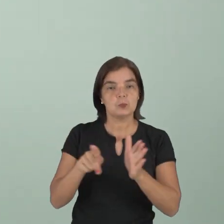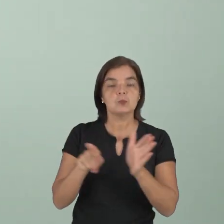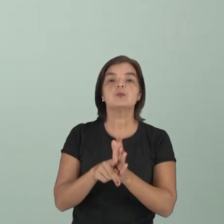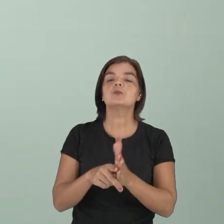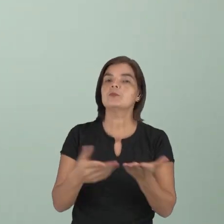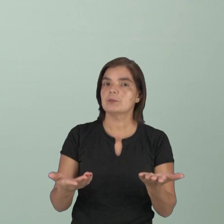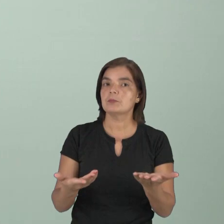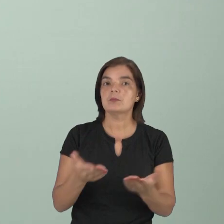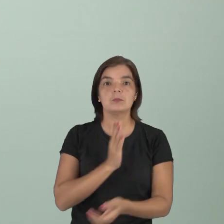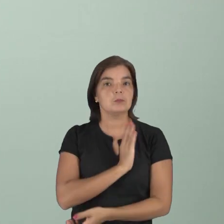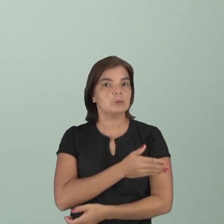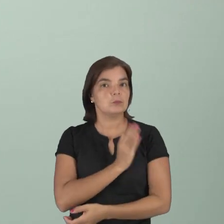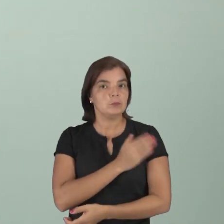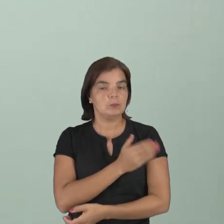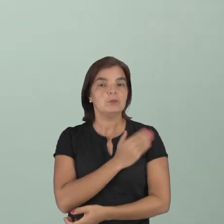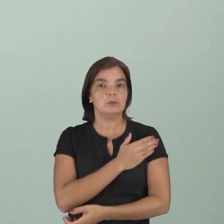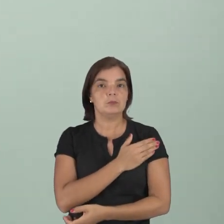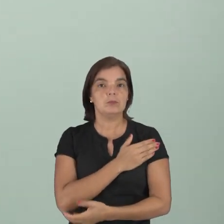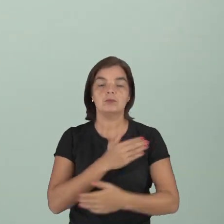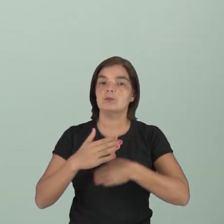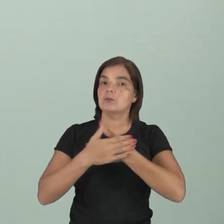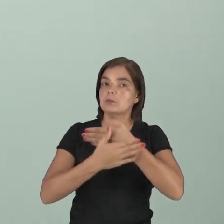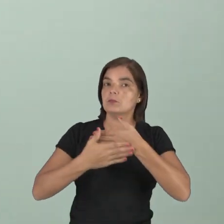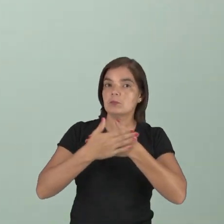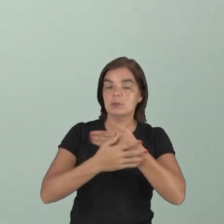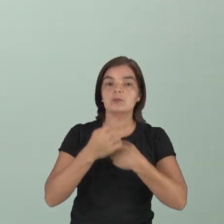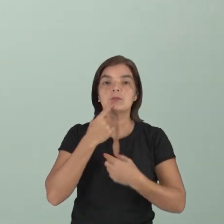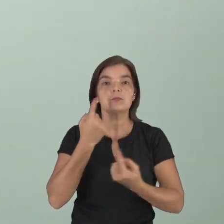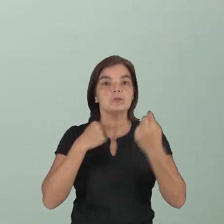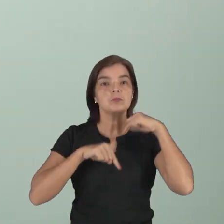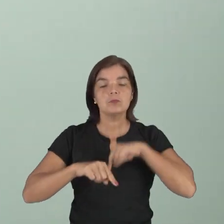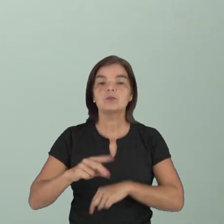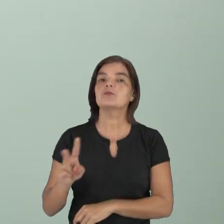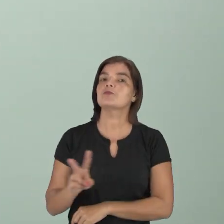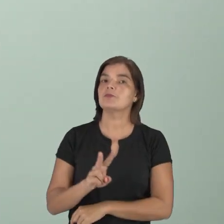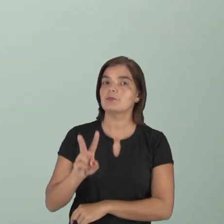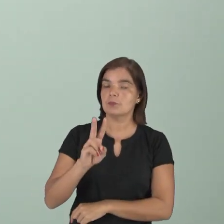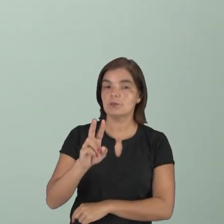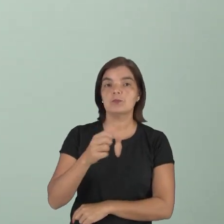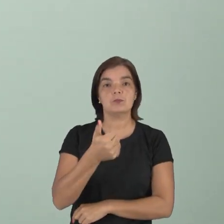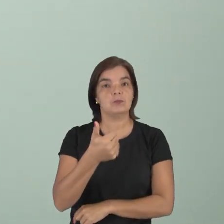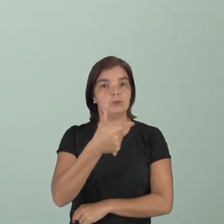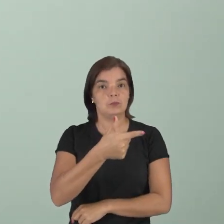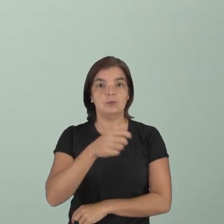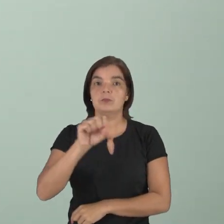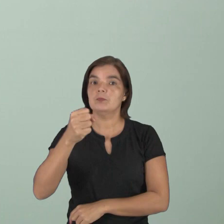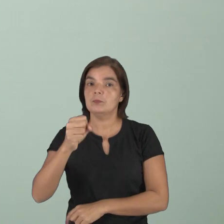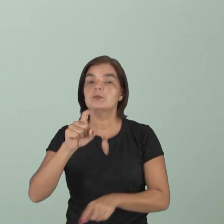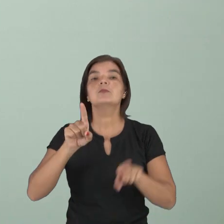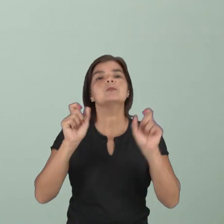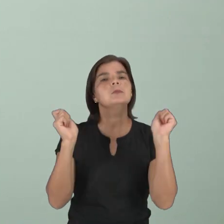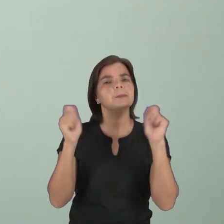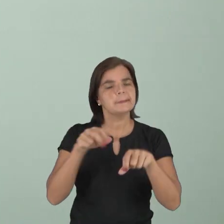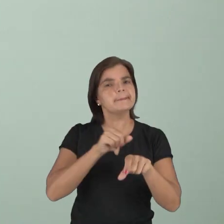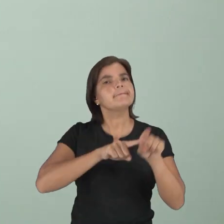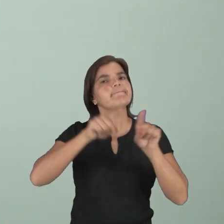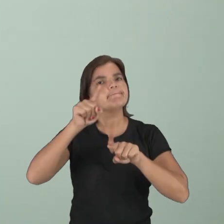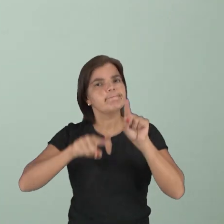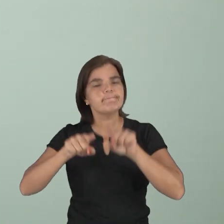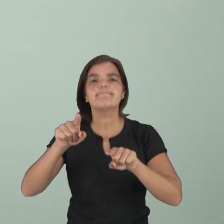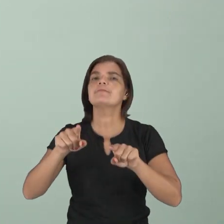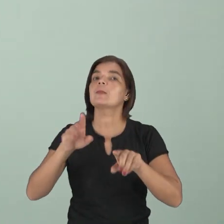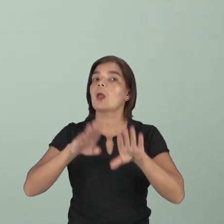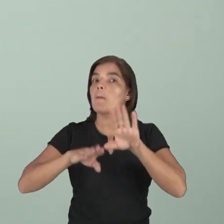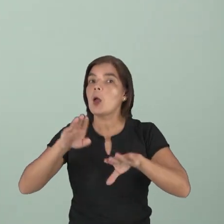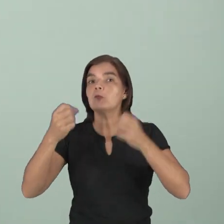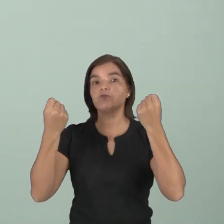bombeado pelo coração vai exercer na parede das artérias. Tem seu valor de referência que é 12/8, pode variar dependendo da atividade que você